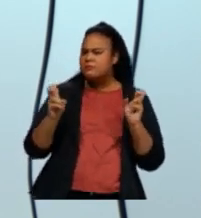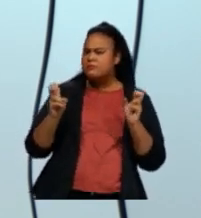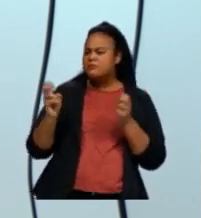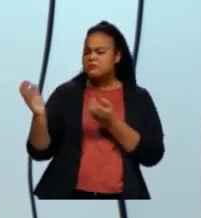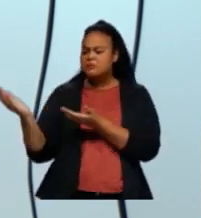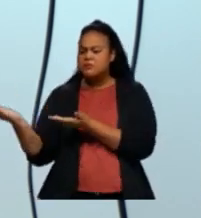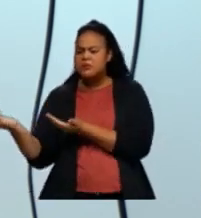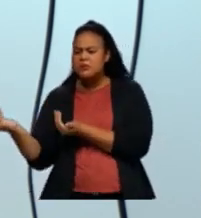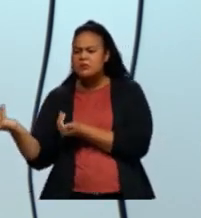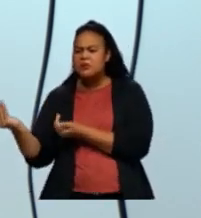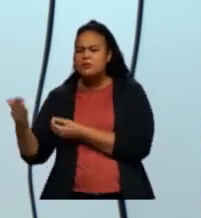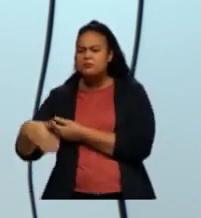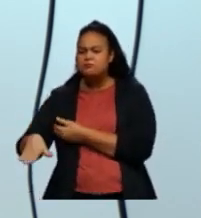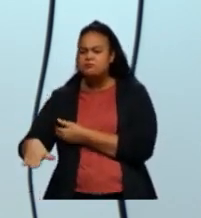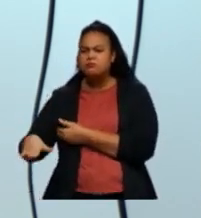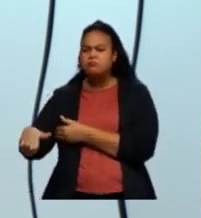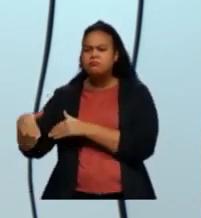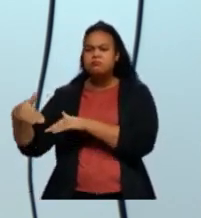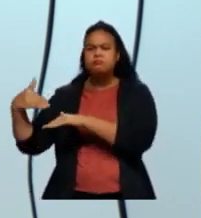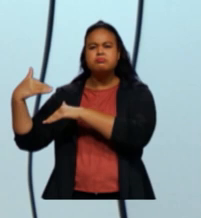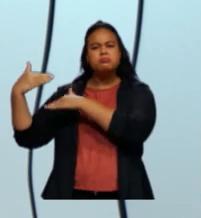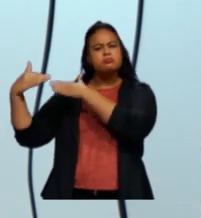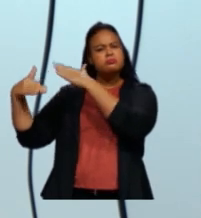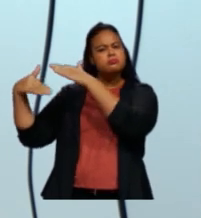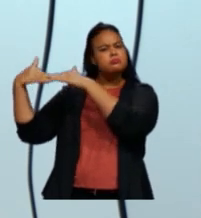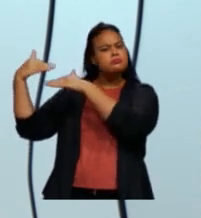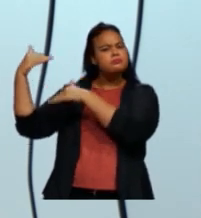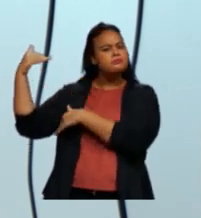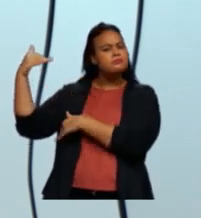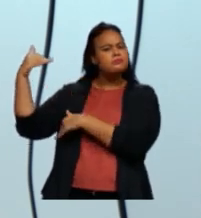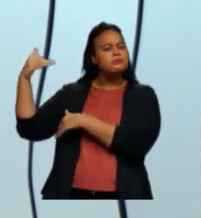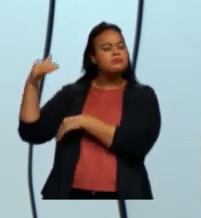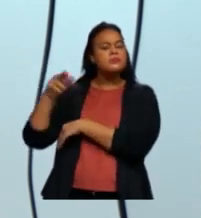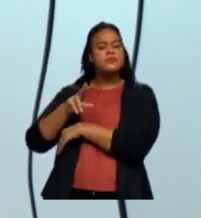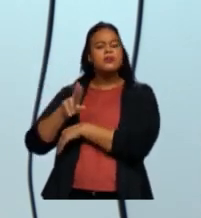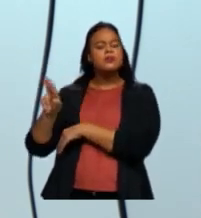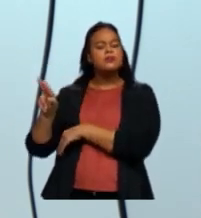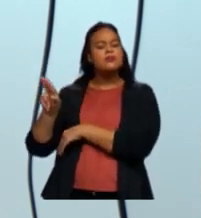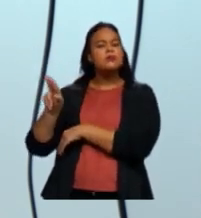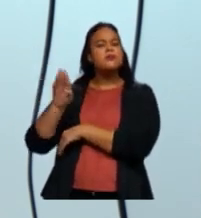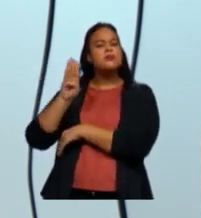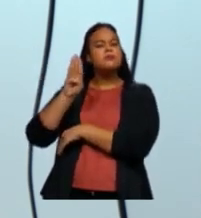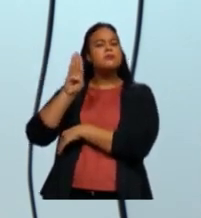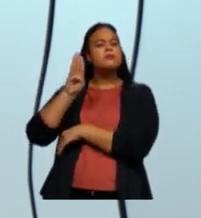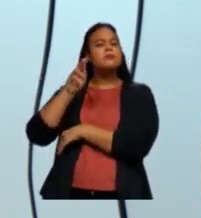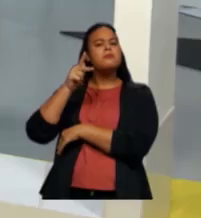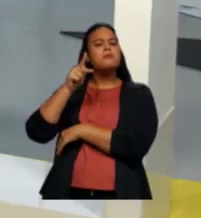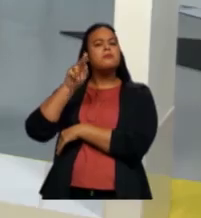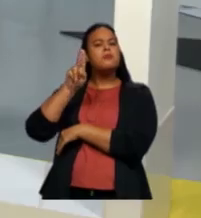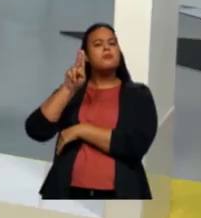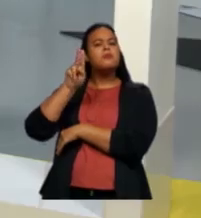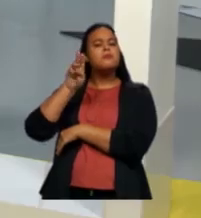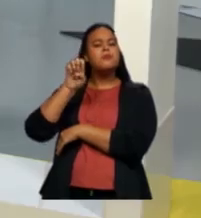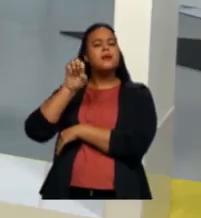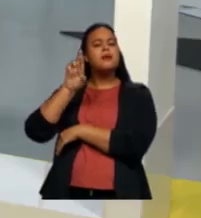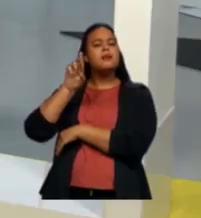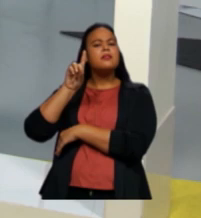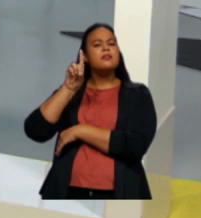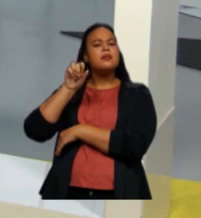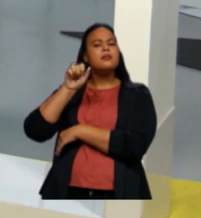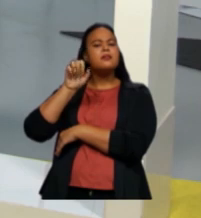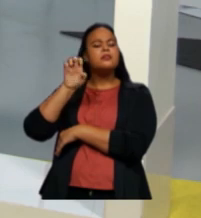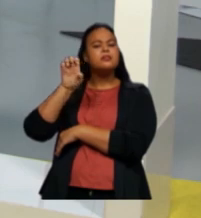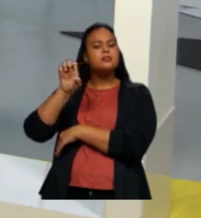adolescência, pré-adolescência, puberdade. É esse o tema da aula de hoje. A aula de hoje que você vai